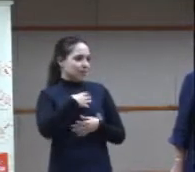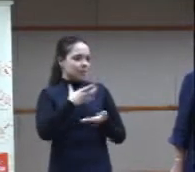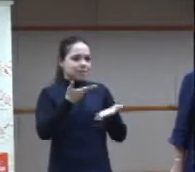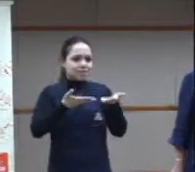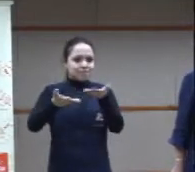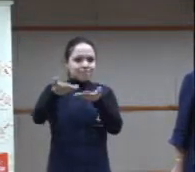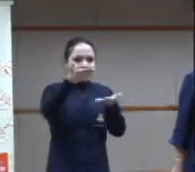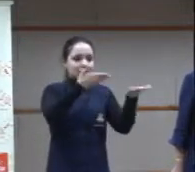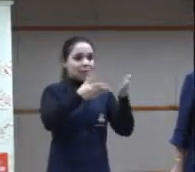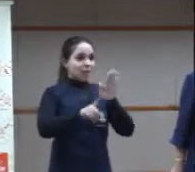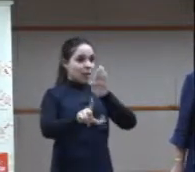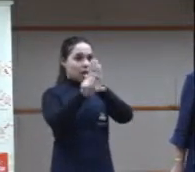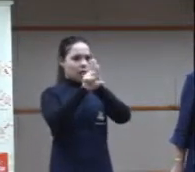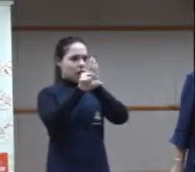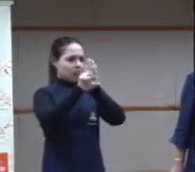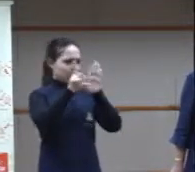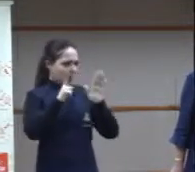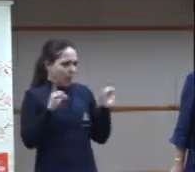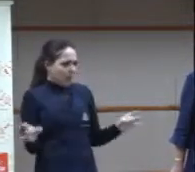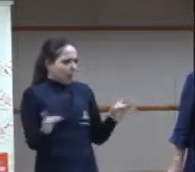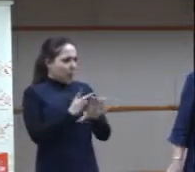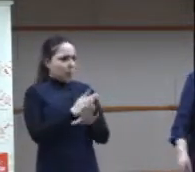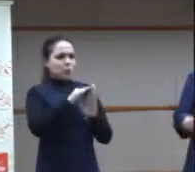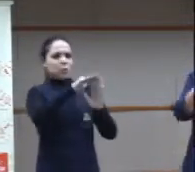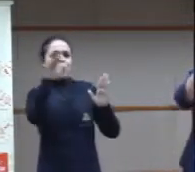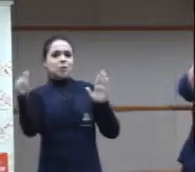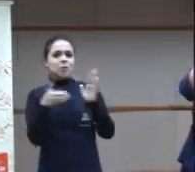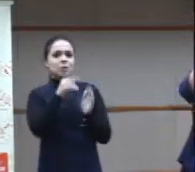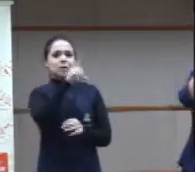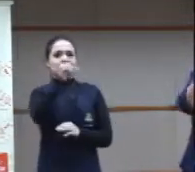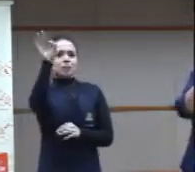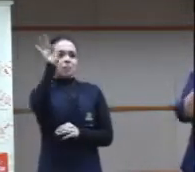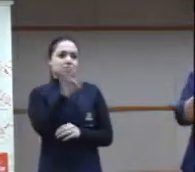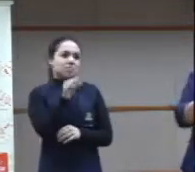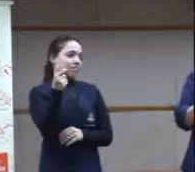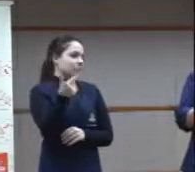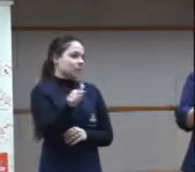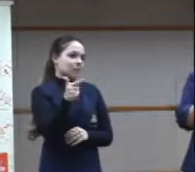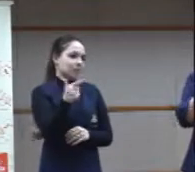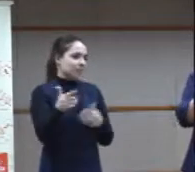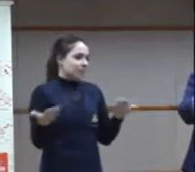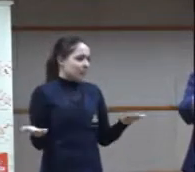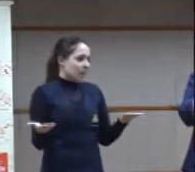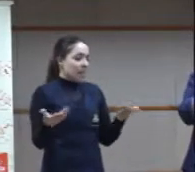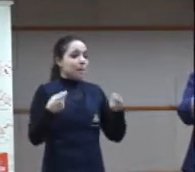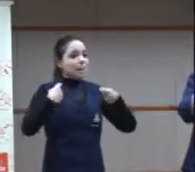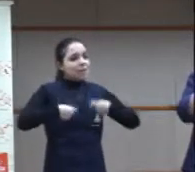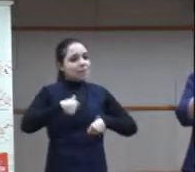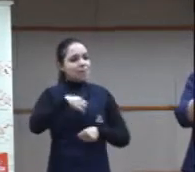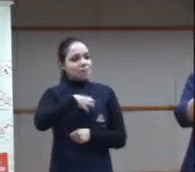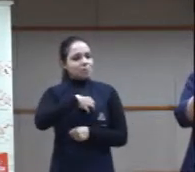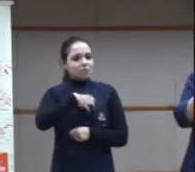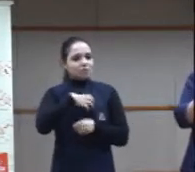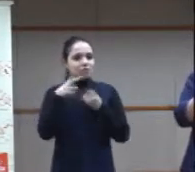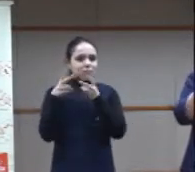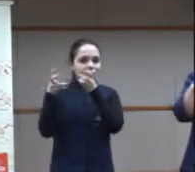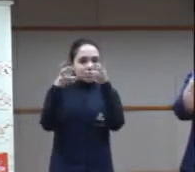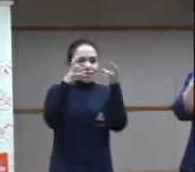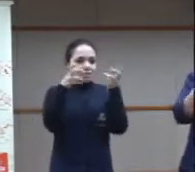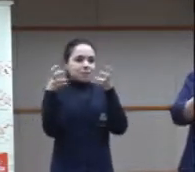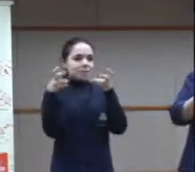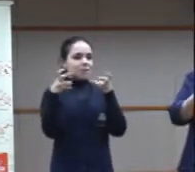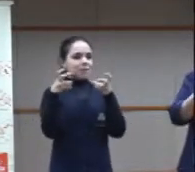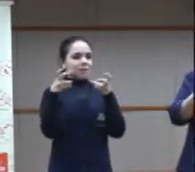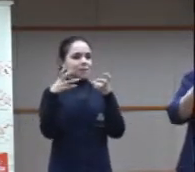legislação não tem tudo. A legislação não traz passo a passo para você. Você tem que ter uma interpretação e